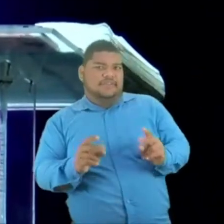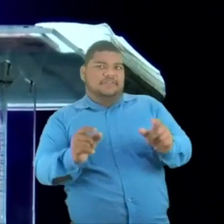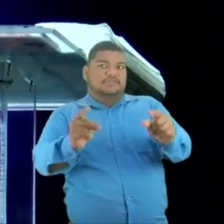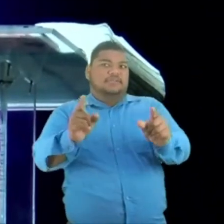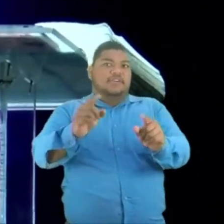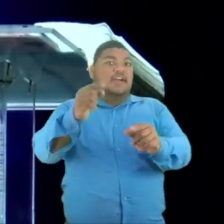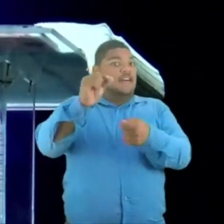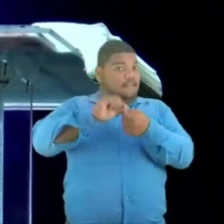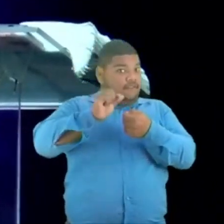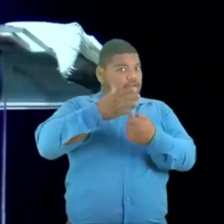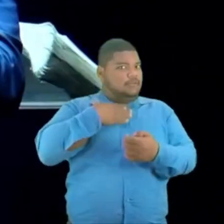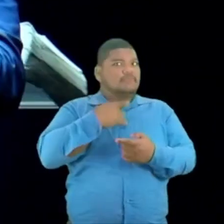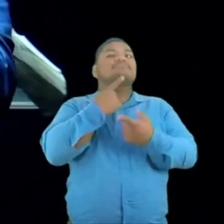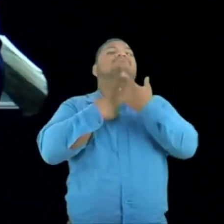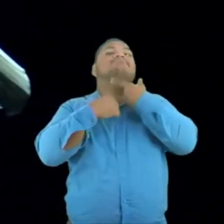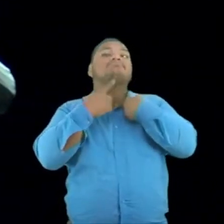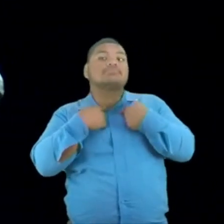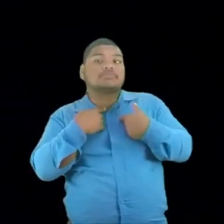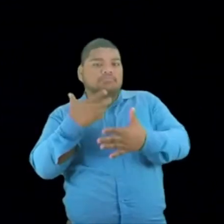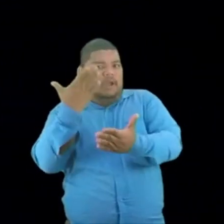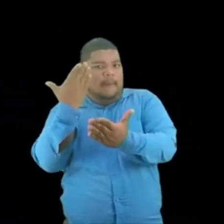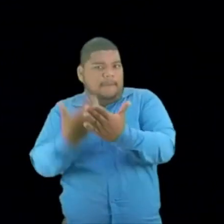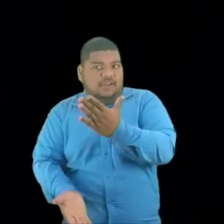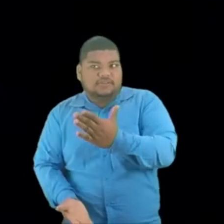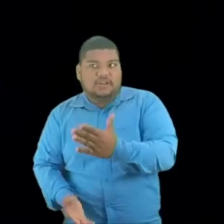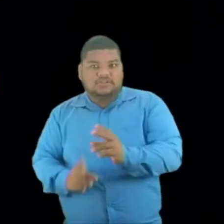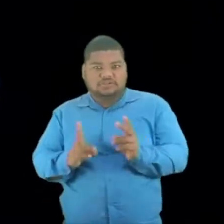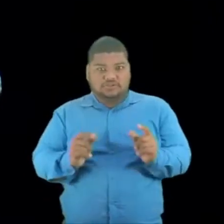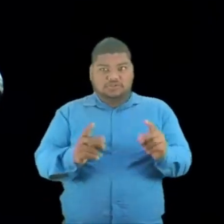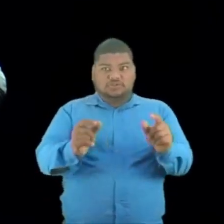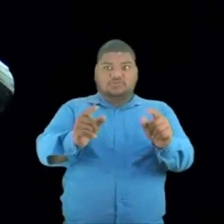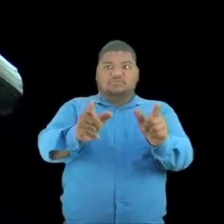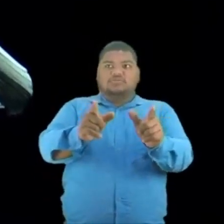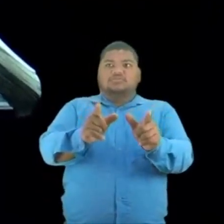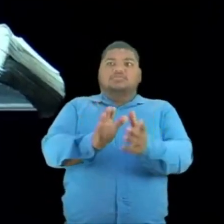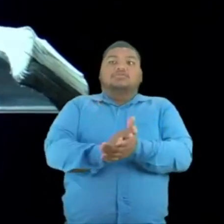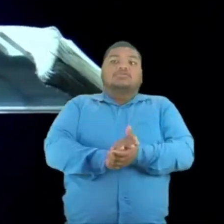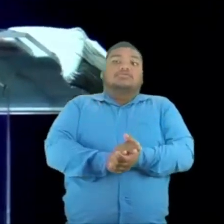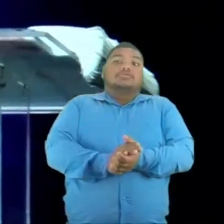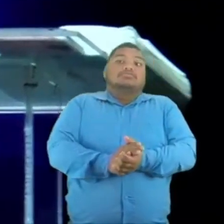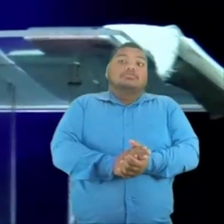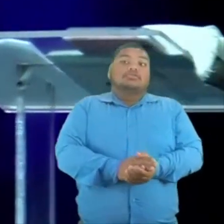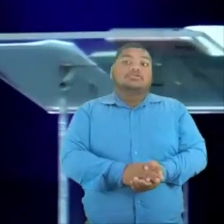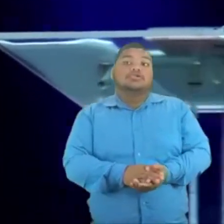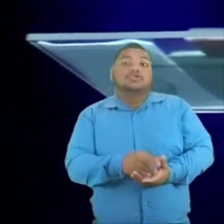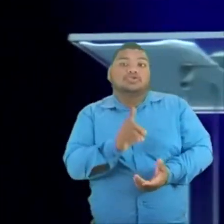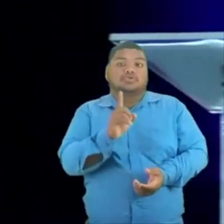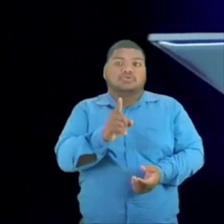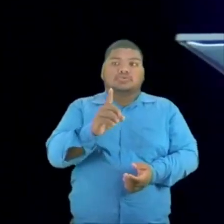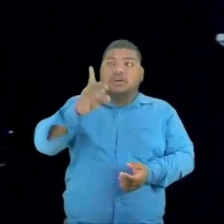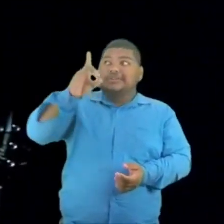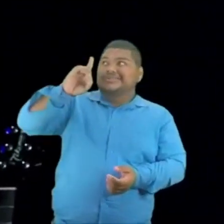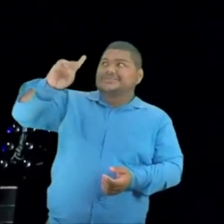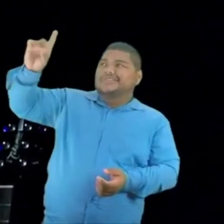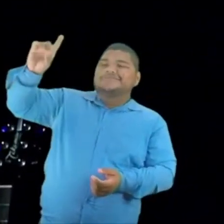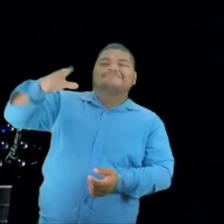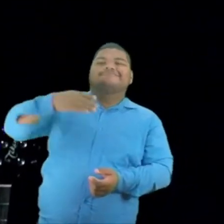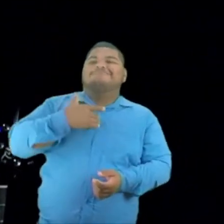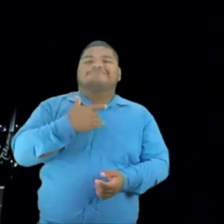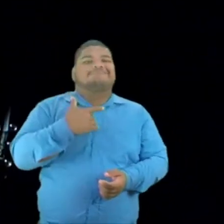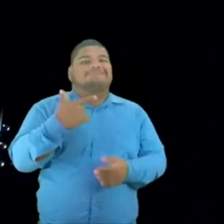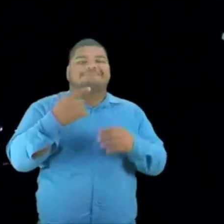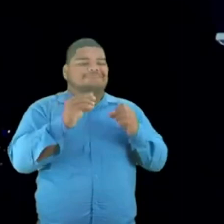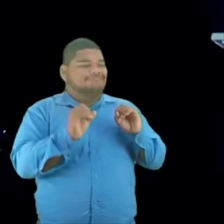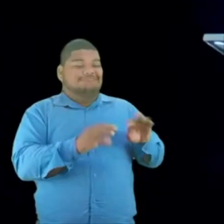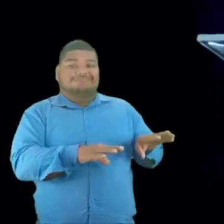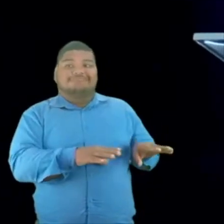vontade aqui na terra, mas perderei a eternidade. E se porventura alguém disser, esse Deus não existe, essa fé